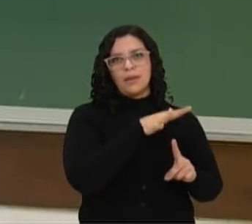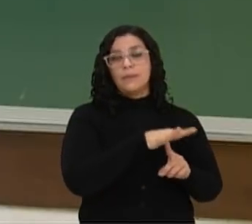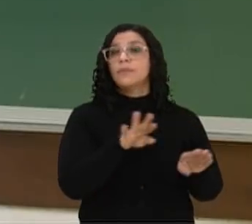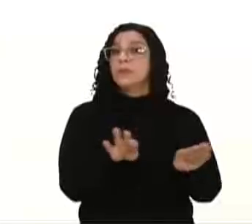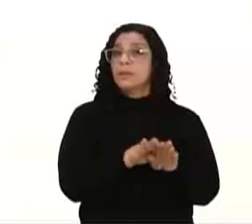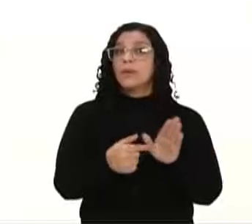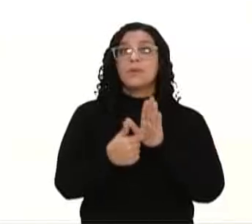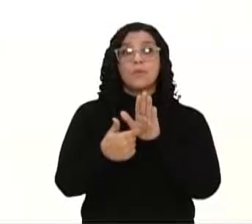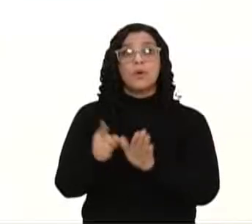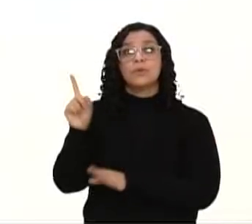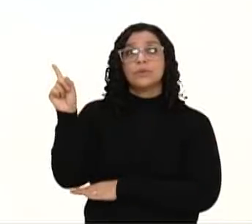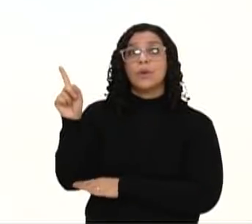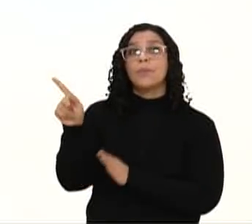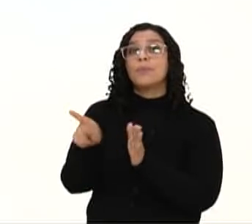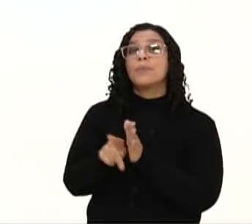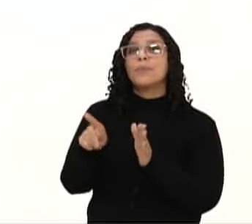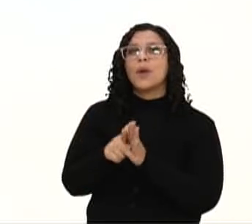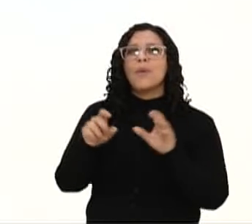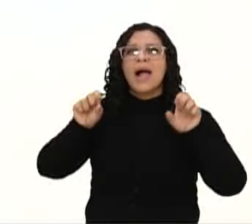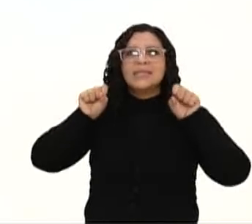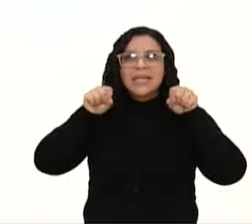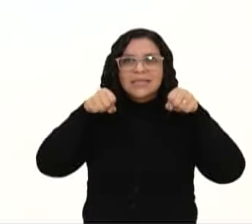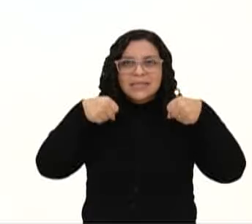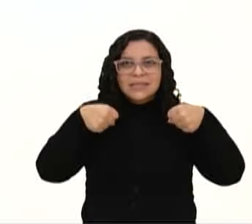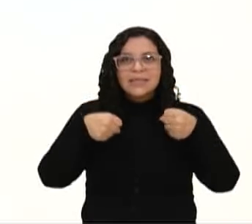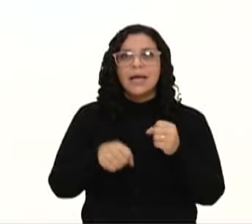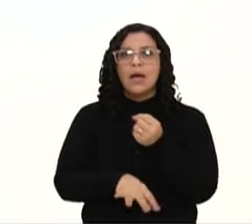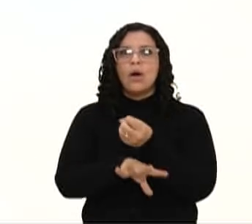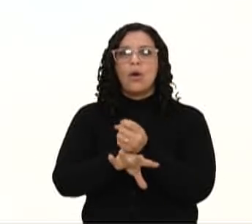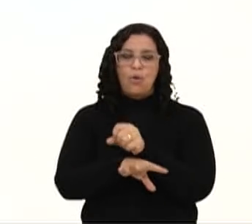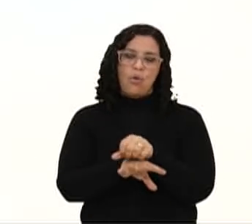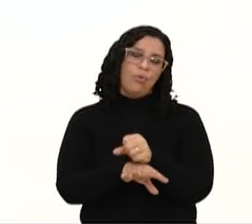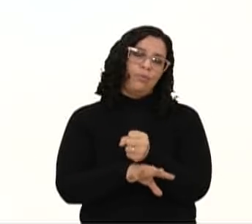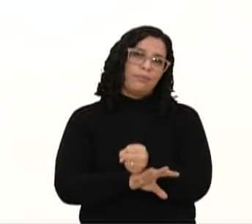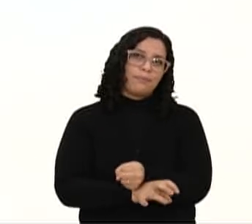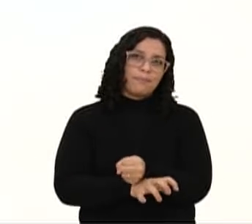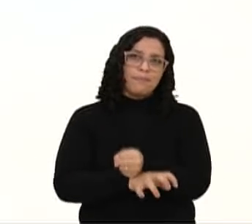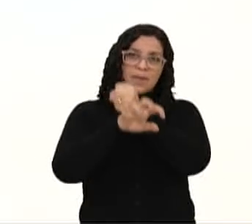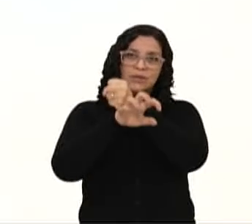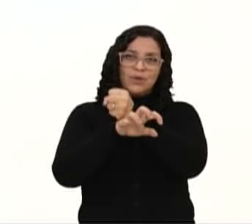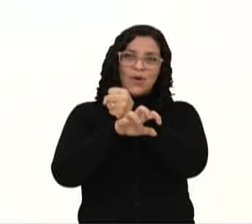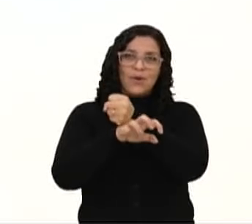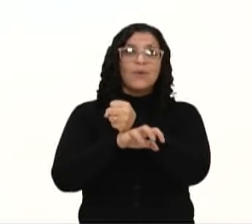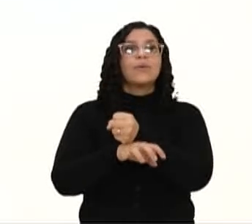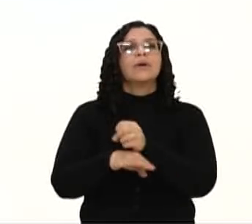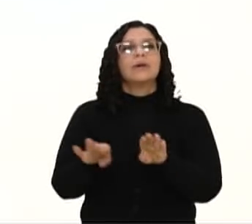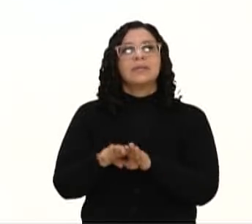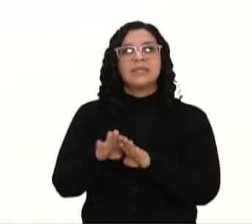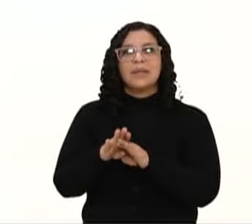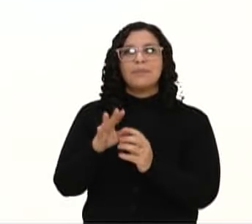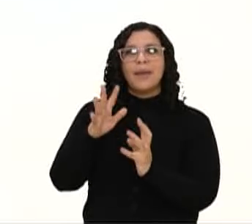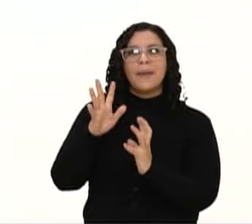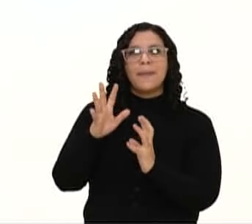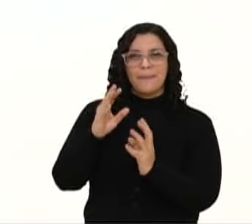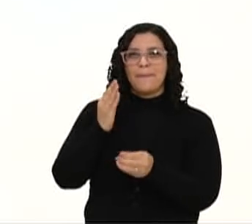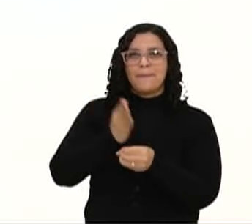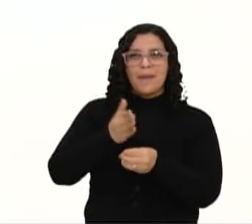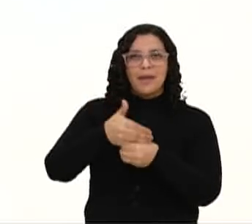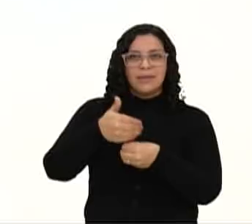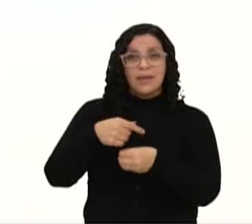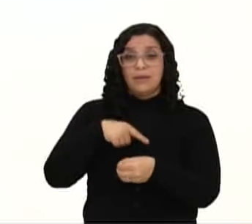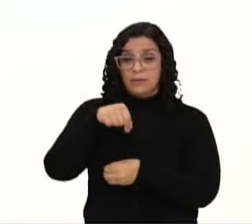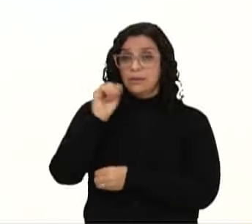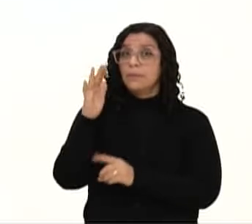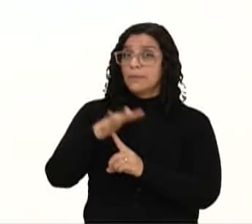nós destacamos ali a produção do quê? Cana-de-açúcar, mandioca, tabaco e batata, que fazem parte das culturas, daquilo que é produzido